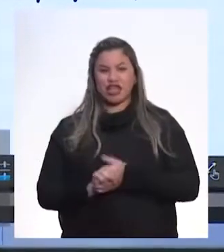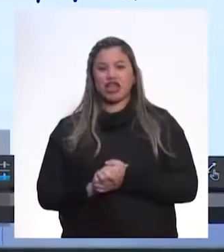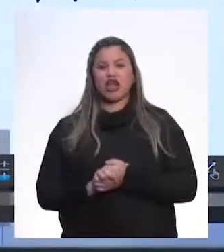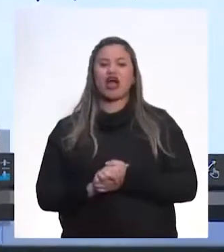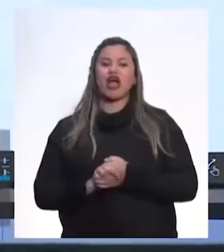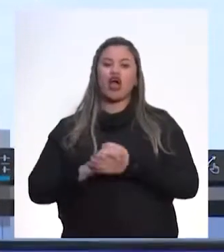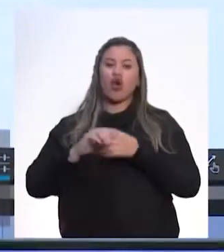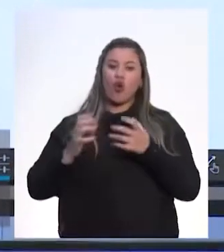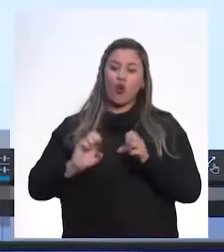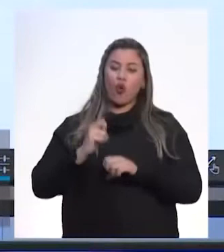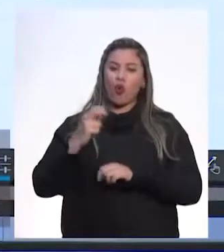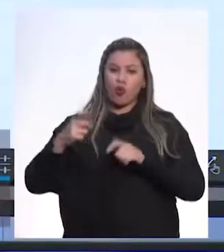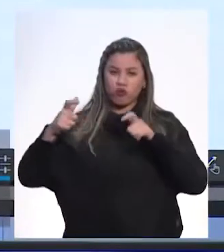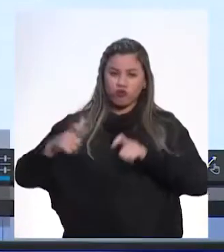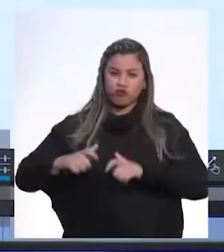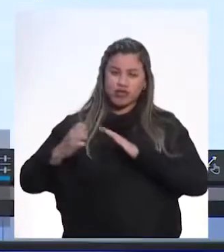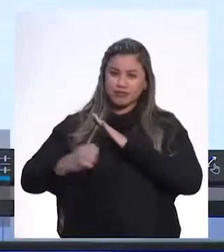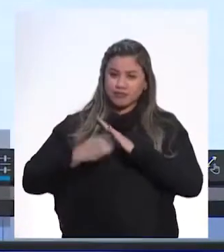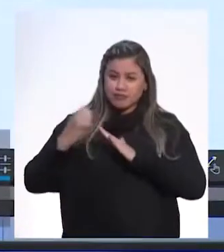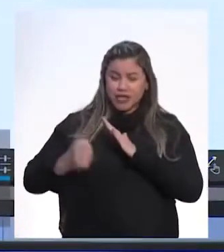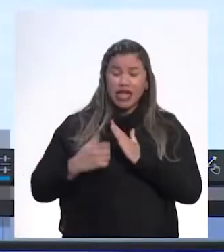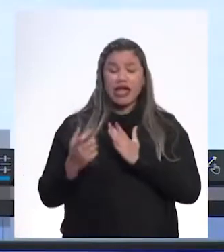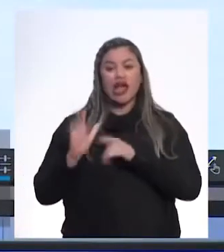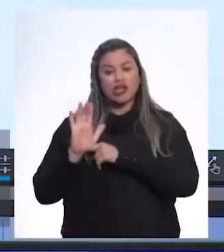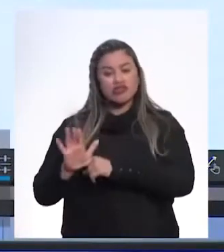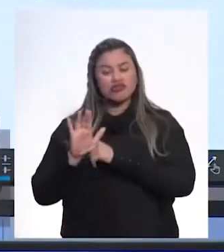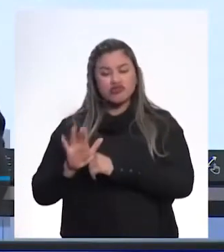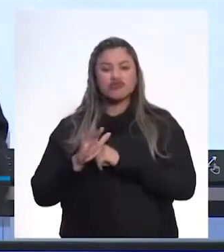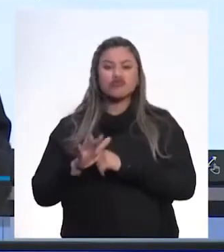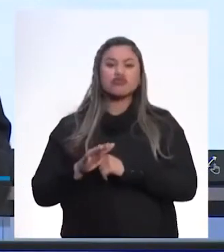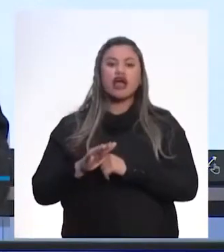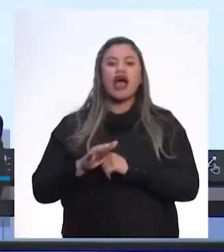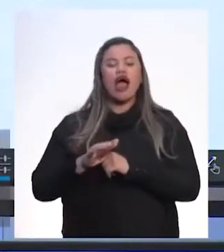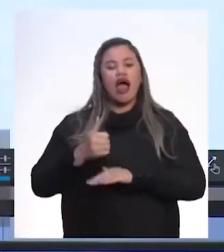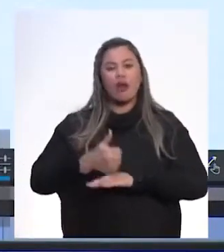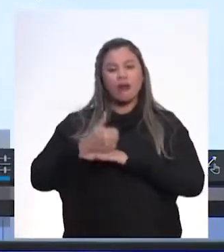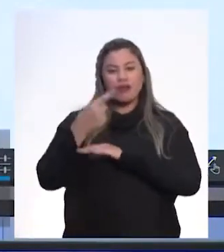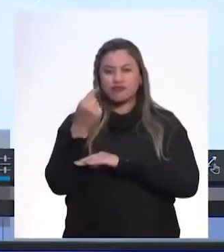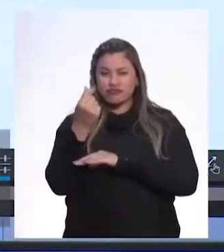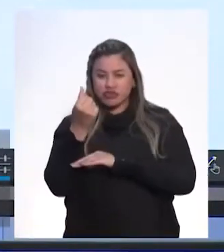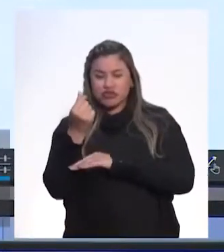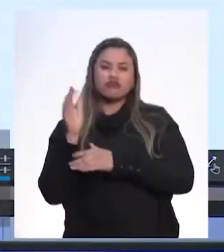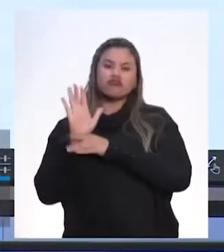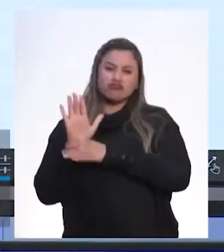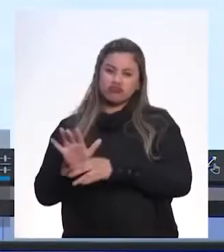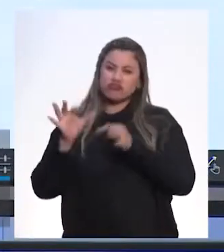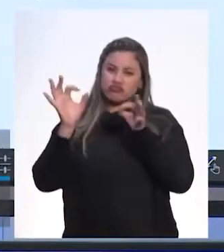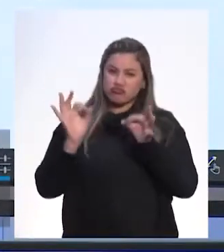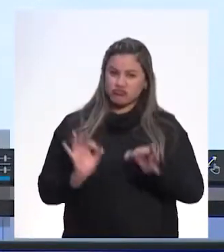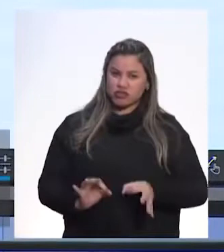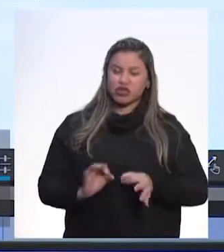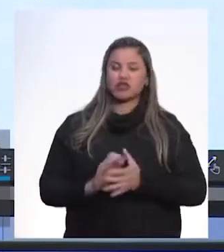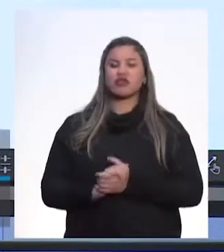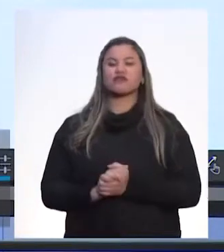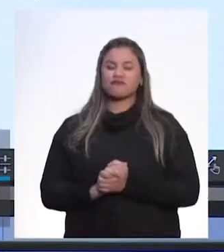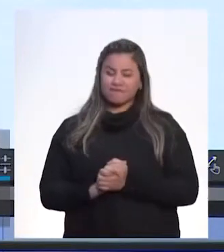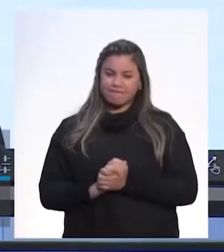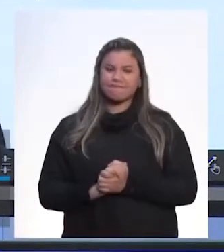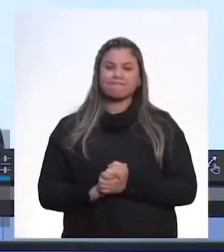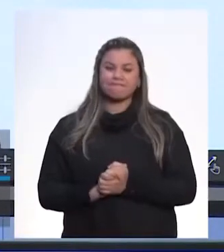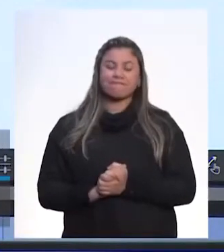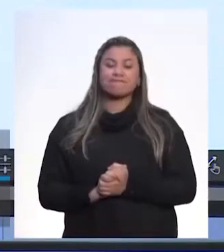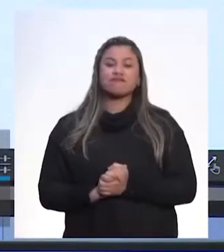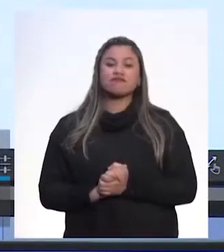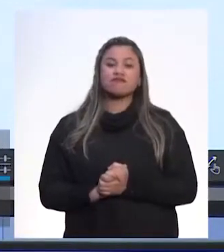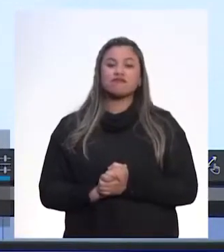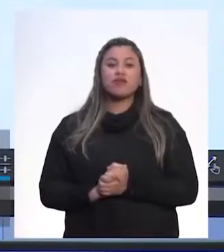companhia está passando por alguma dificuldade financeira e aquela injeção ali, né, de capital vai ajudar a resolver uma boa parte dos problemas